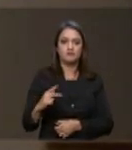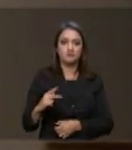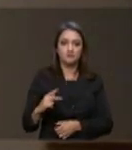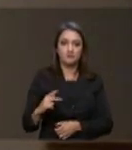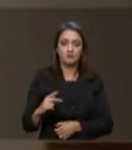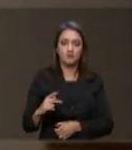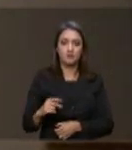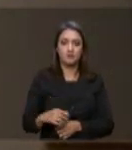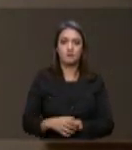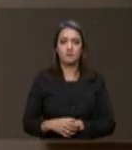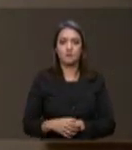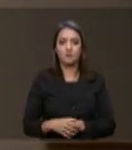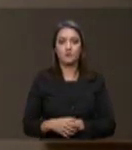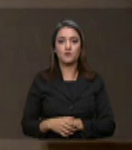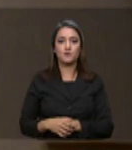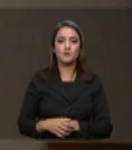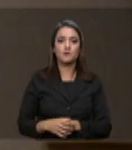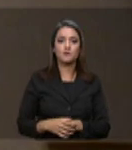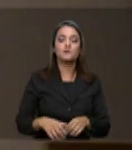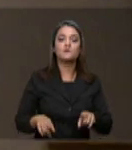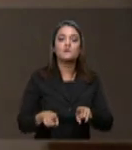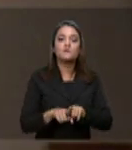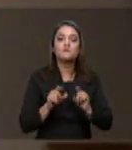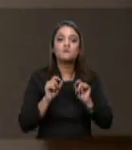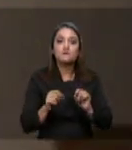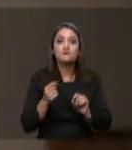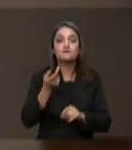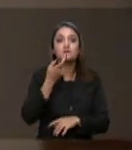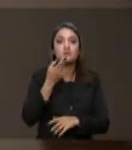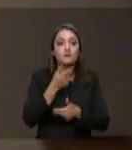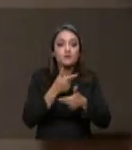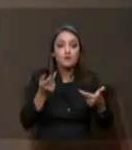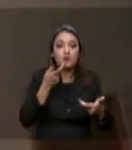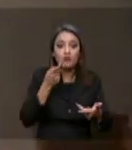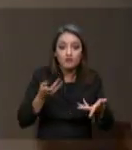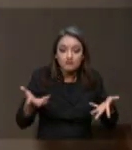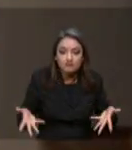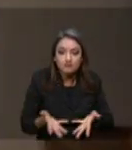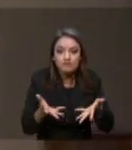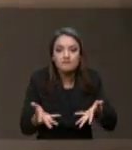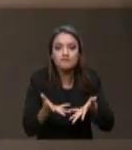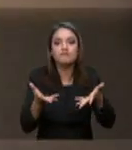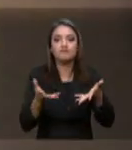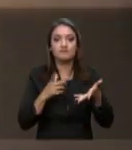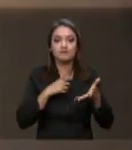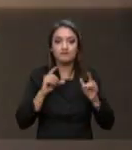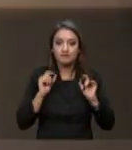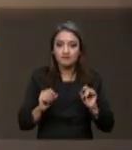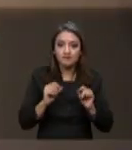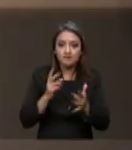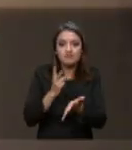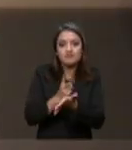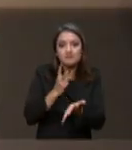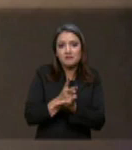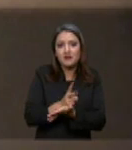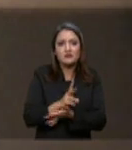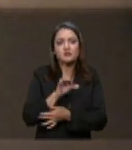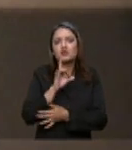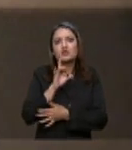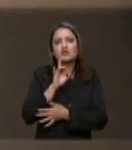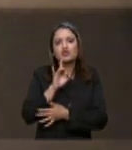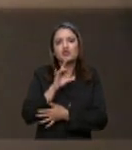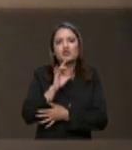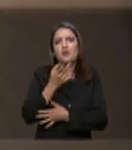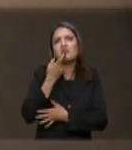a rádio argumentando tanto declarações que instigam ou exortam ainda que na forma de mera